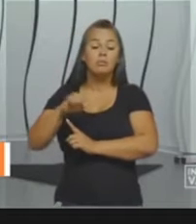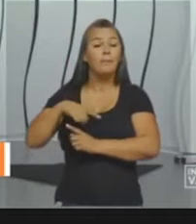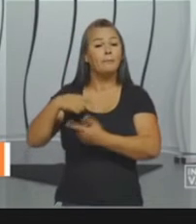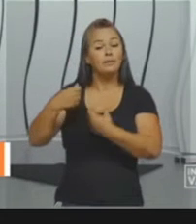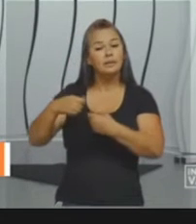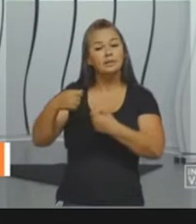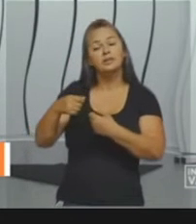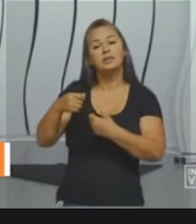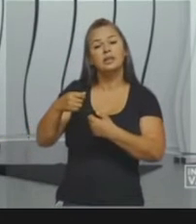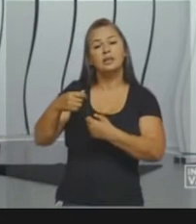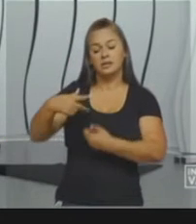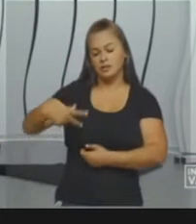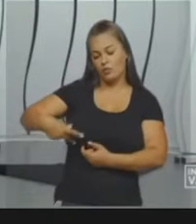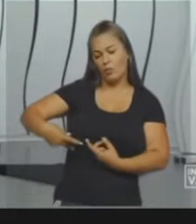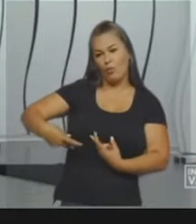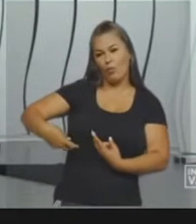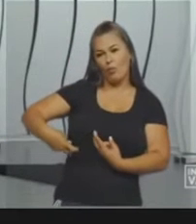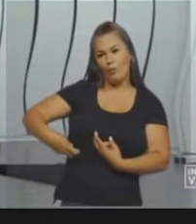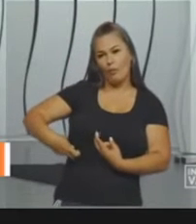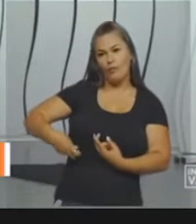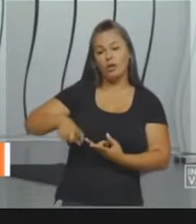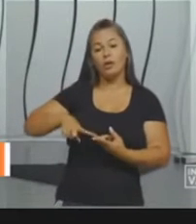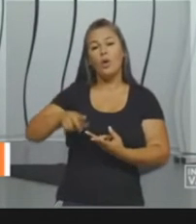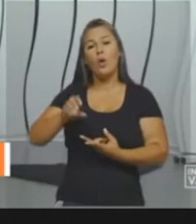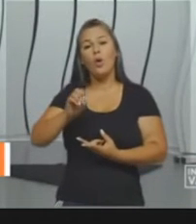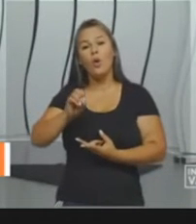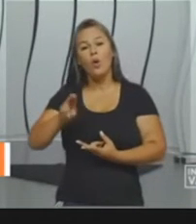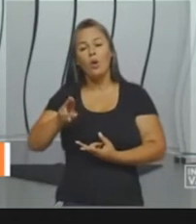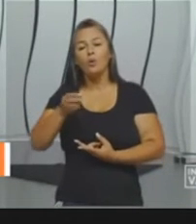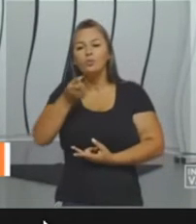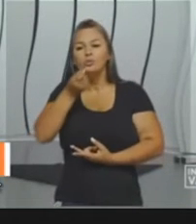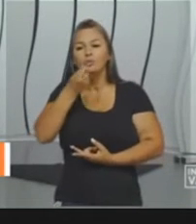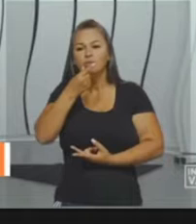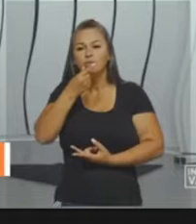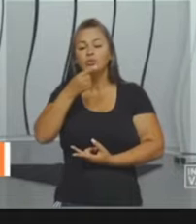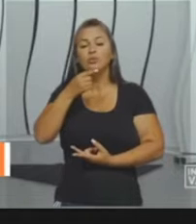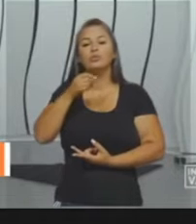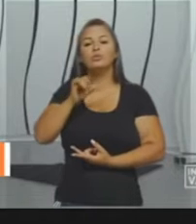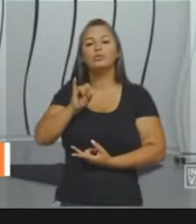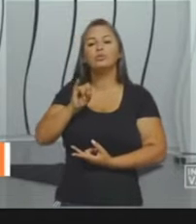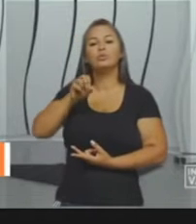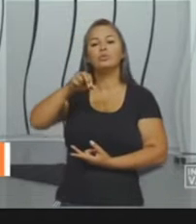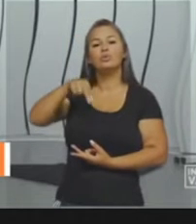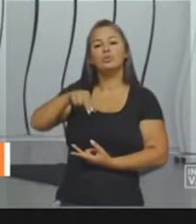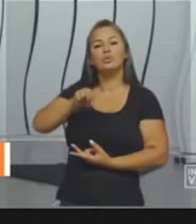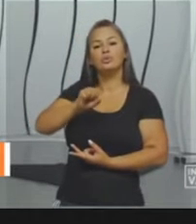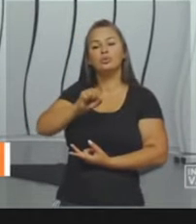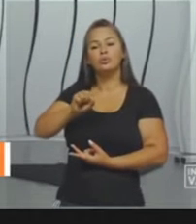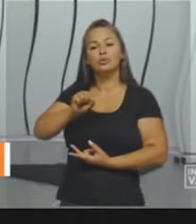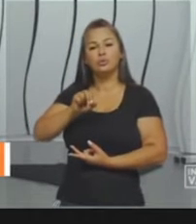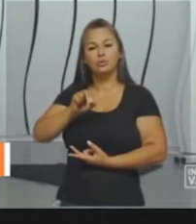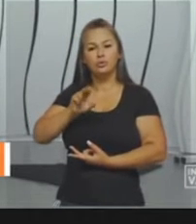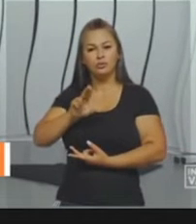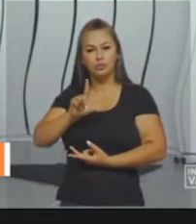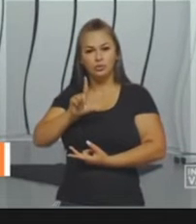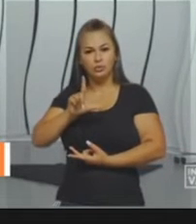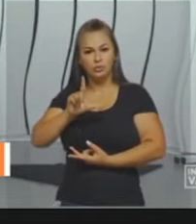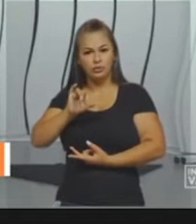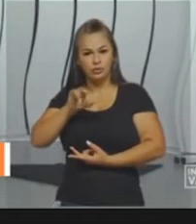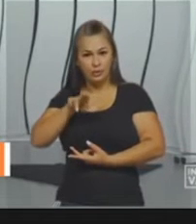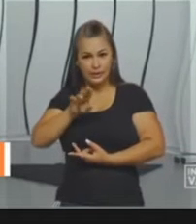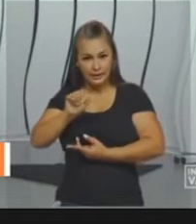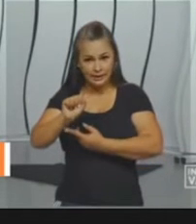com esse medicamento. Ele é capaz de trazer para dentro das células da